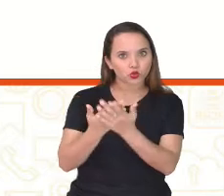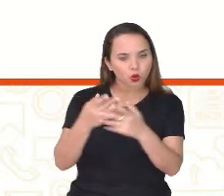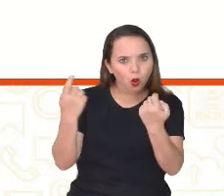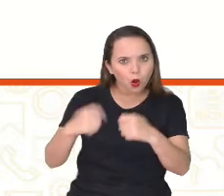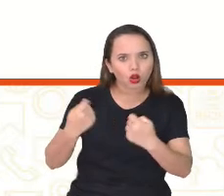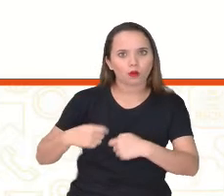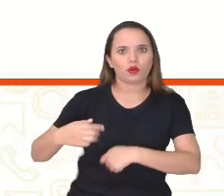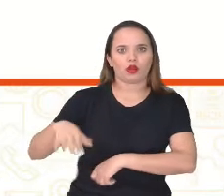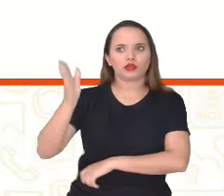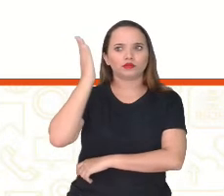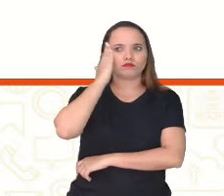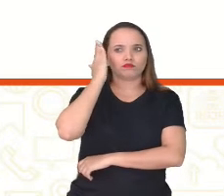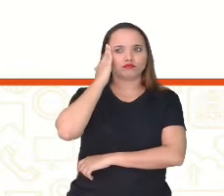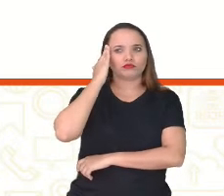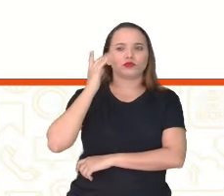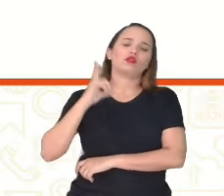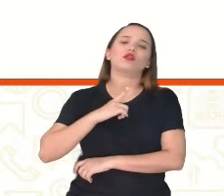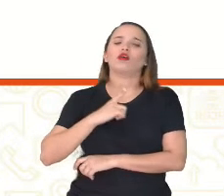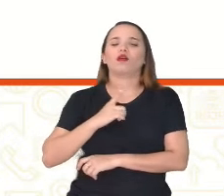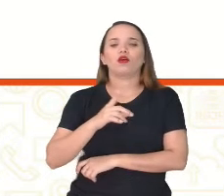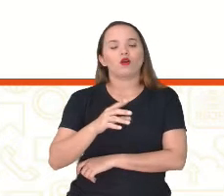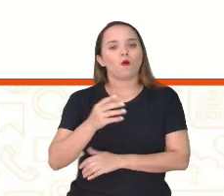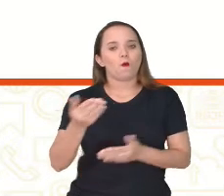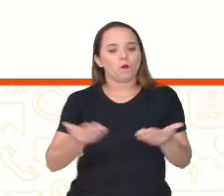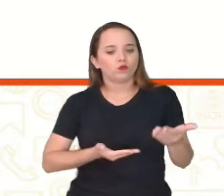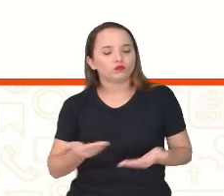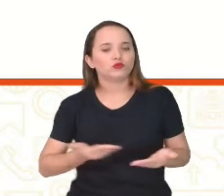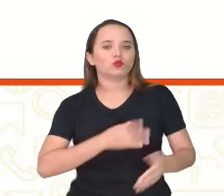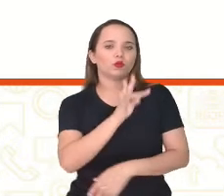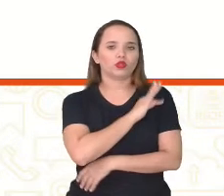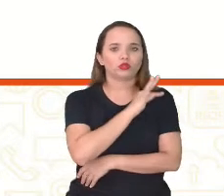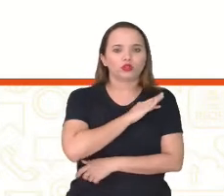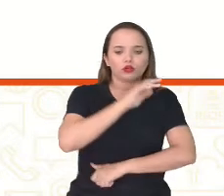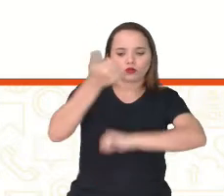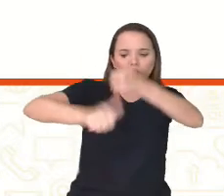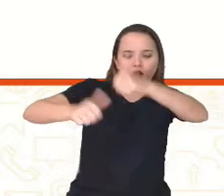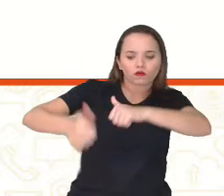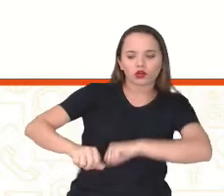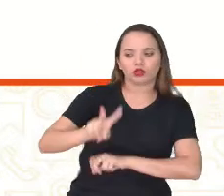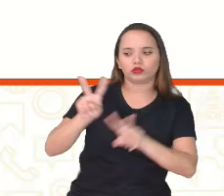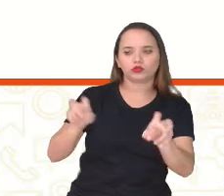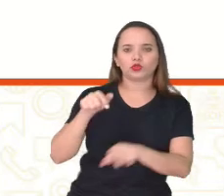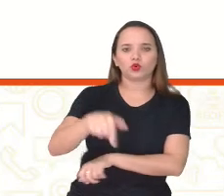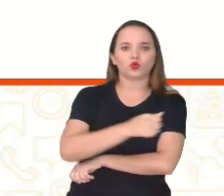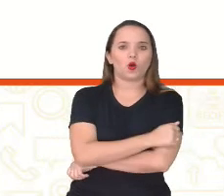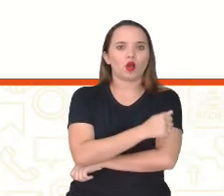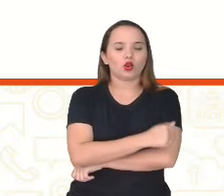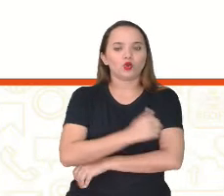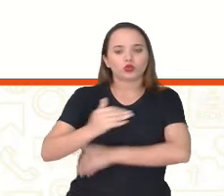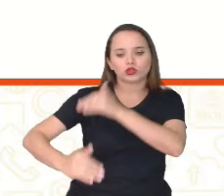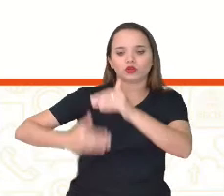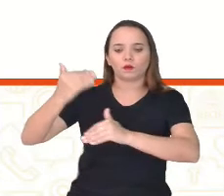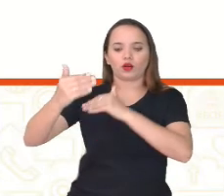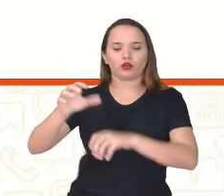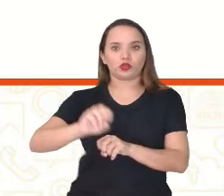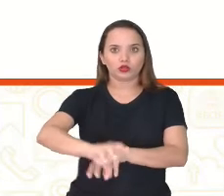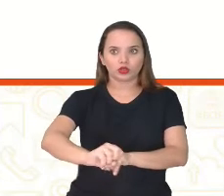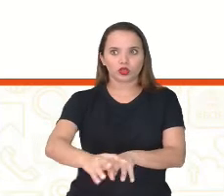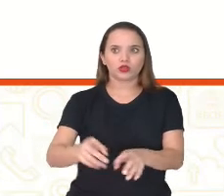realizar, com assessoramento técnico, a avaliação do aluno no processo de ensino